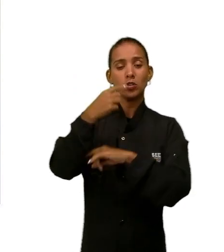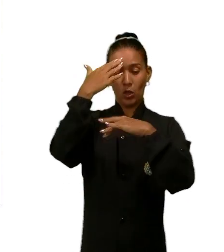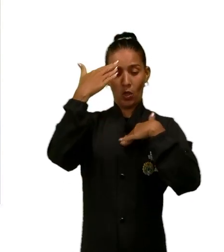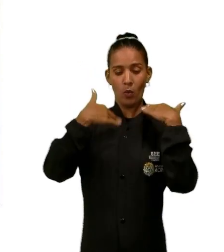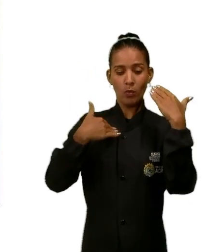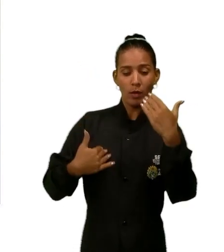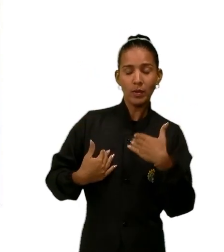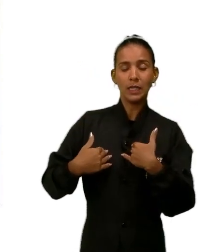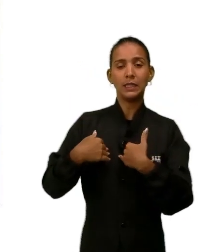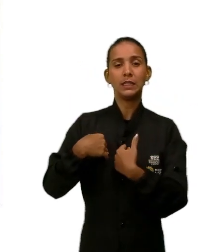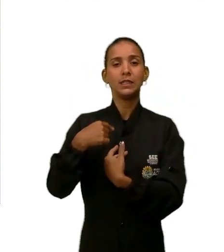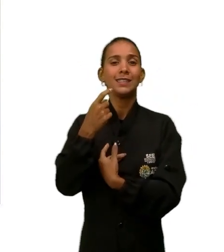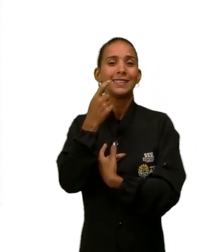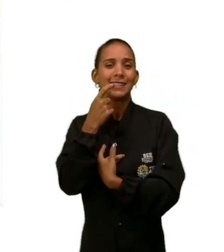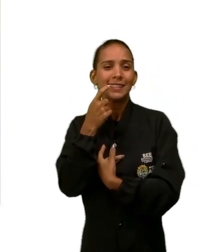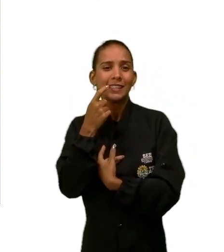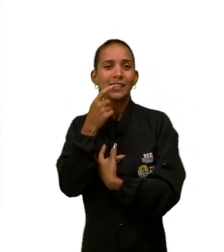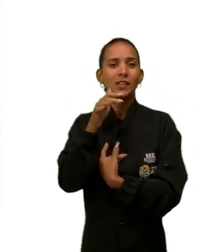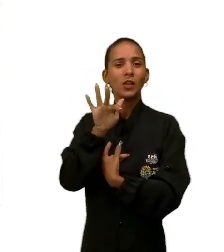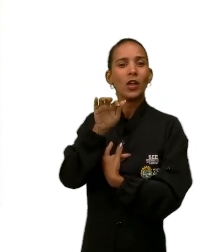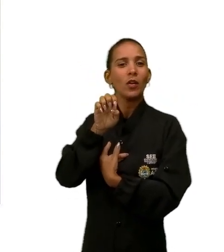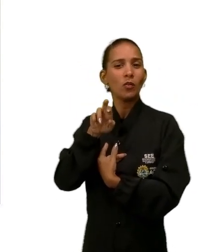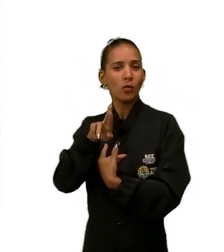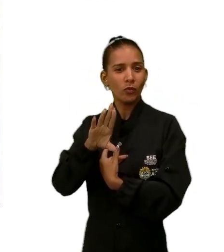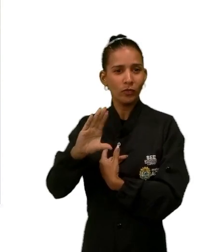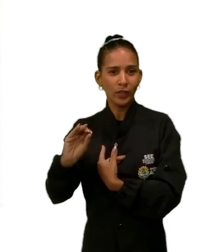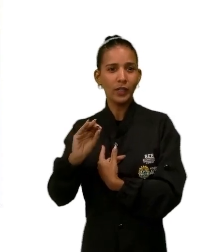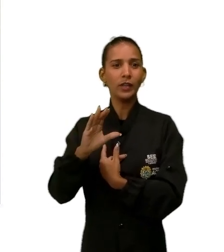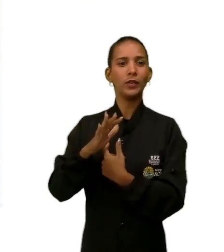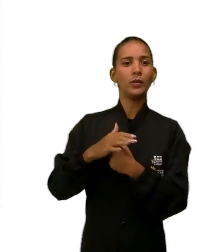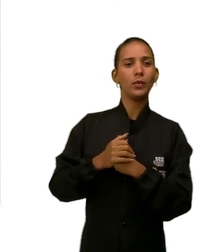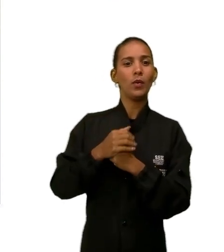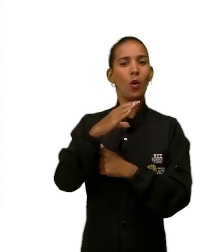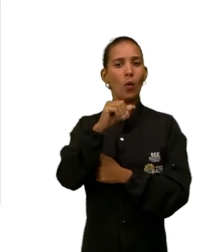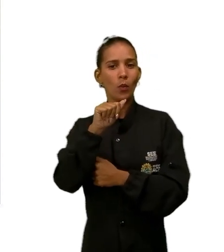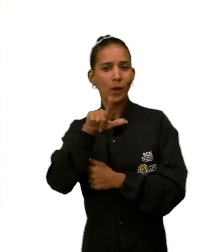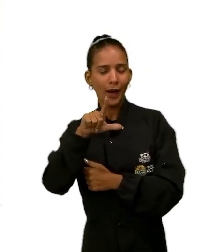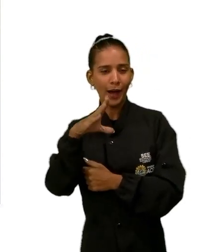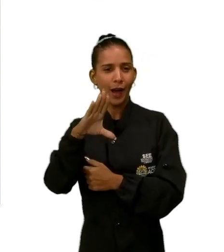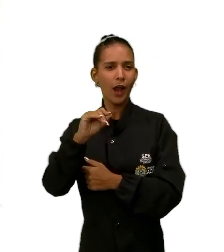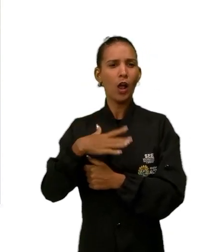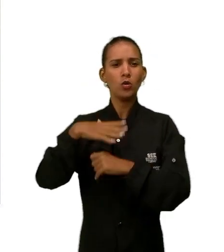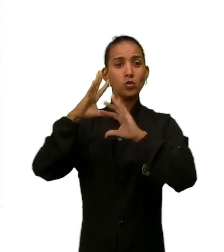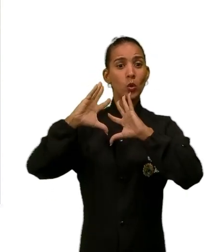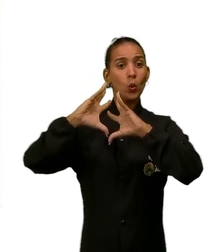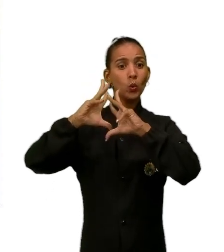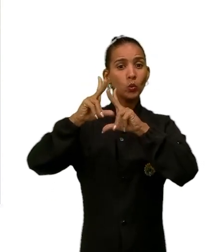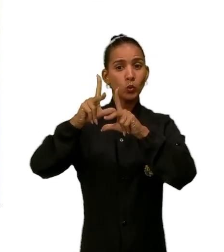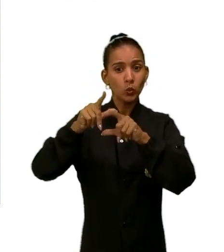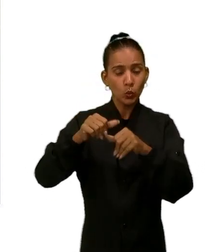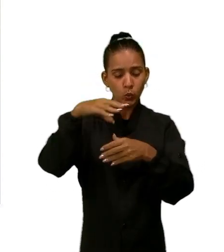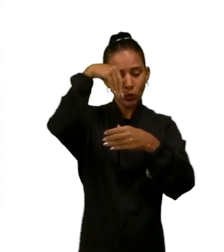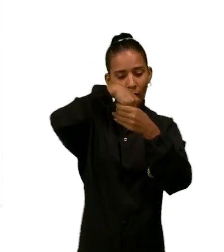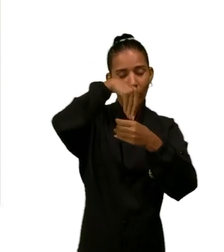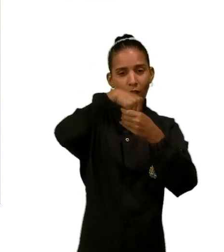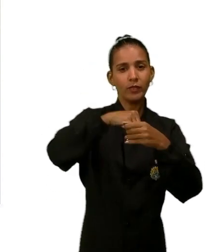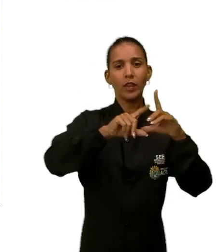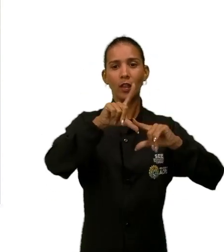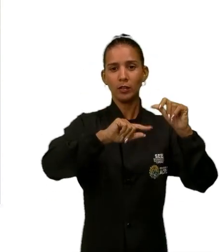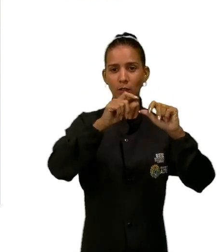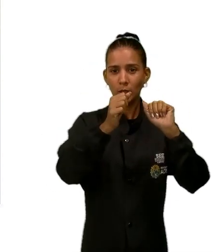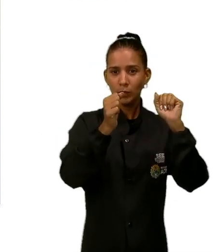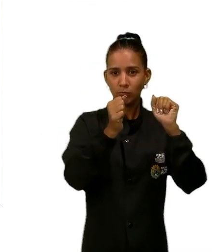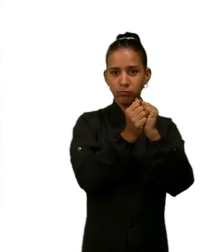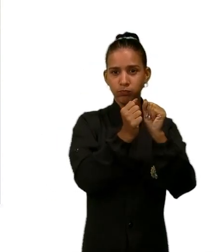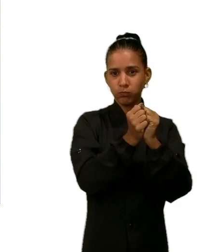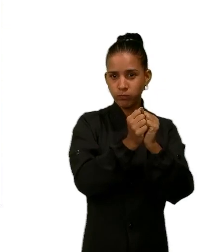nosso sangue, o carbono em nossas tortas de maçãs foram feitos ali no interior das estrelas em colapsos. Né?